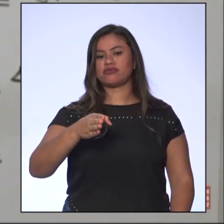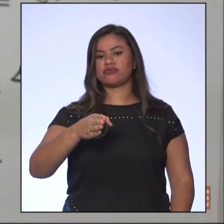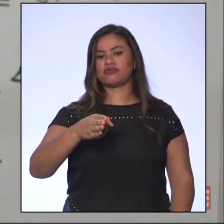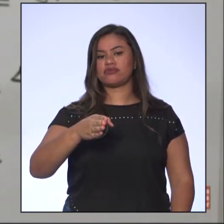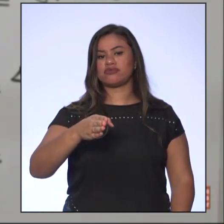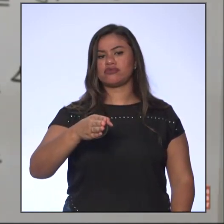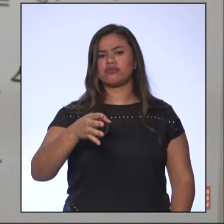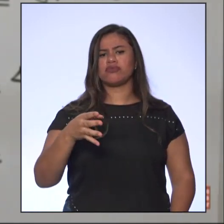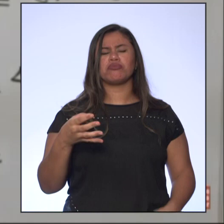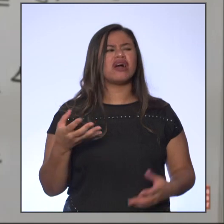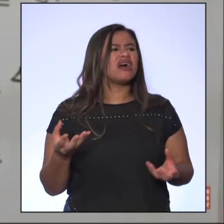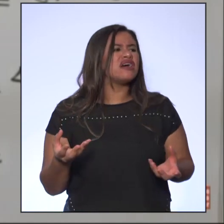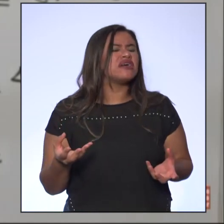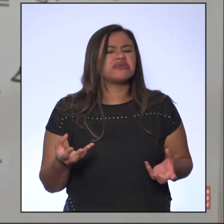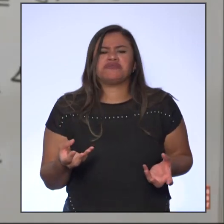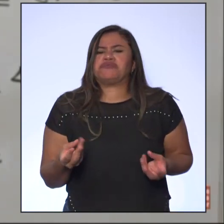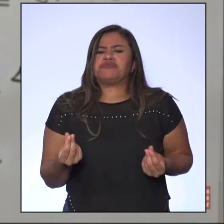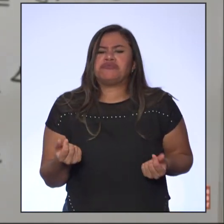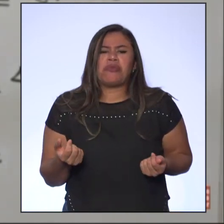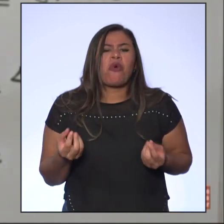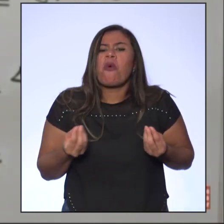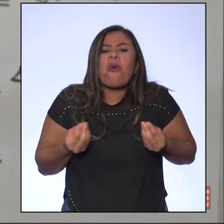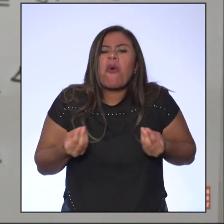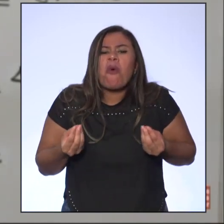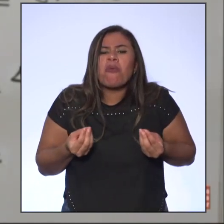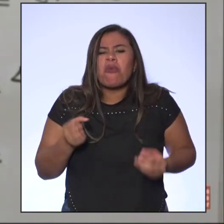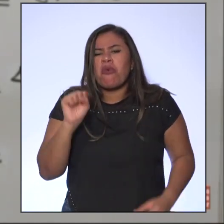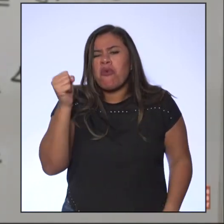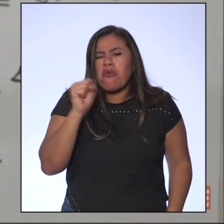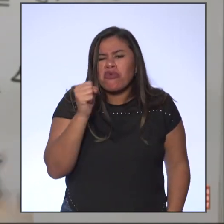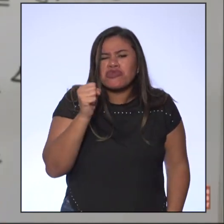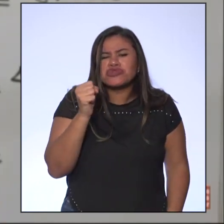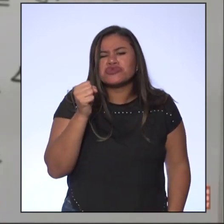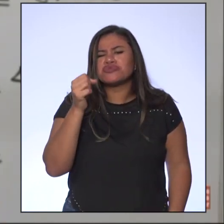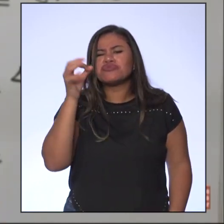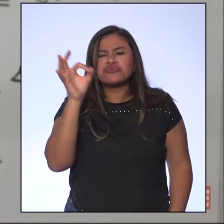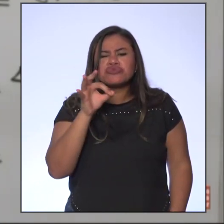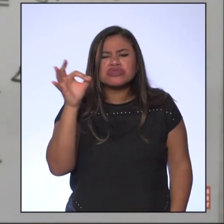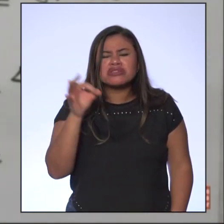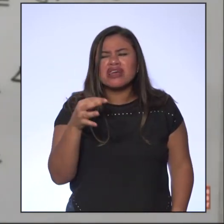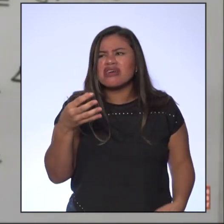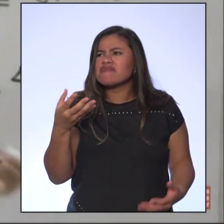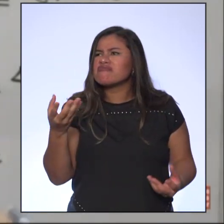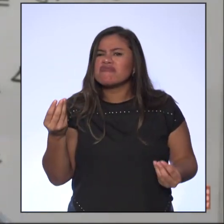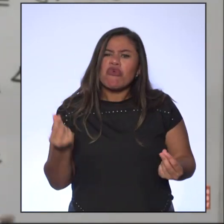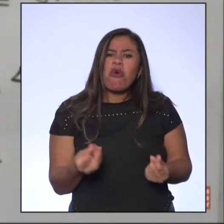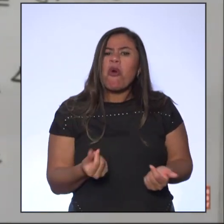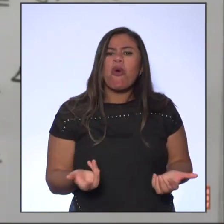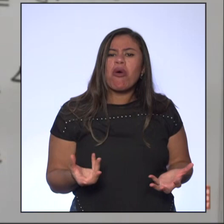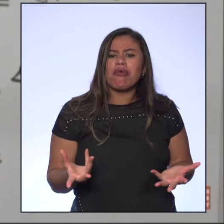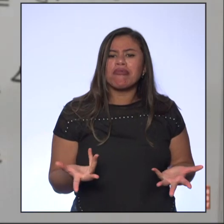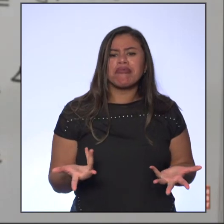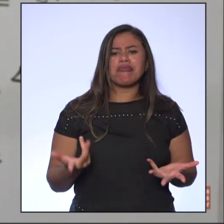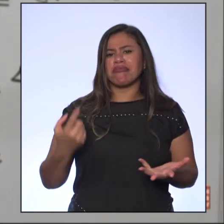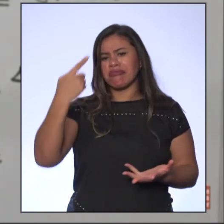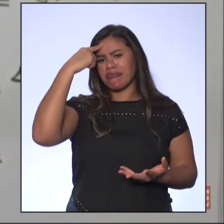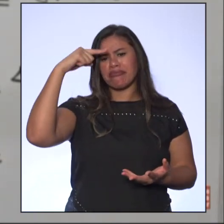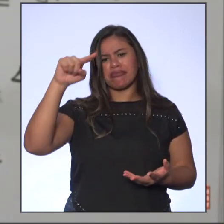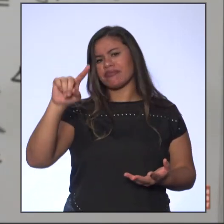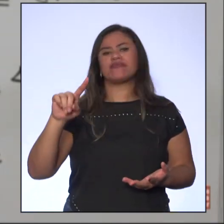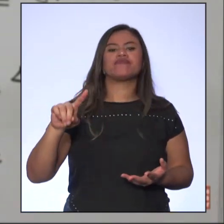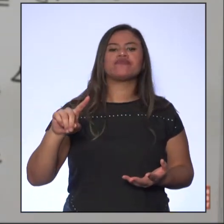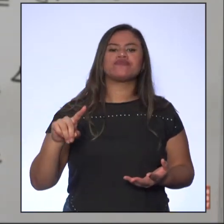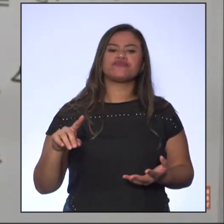4.600. Mas, Mura, como é que eu calculo 8% de alguma coisa? 8% de alguma coisa é 8